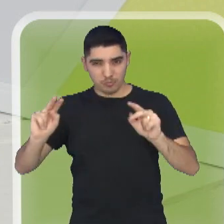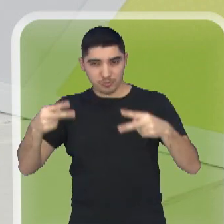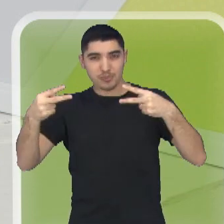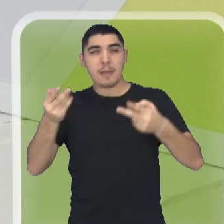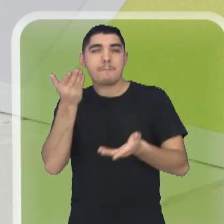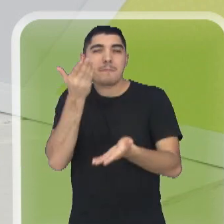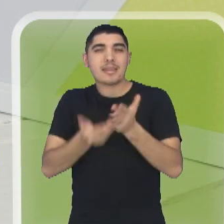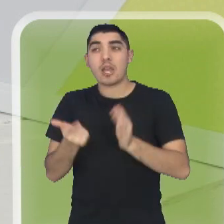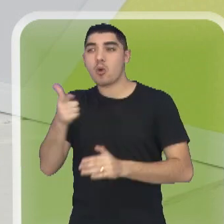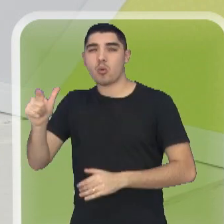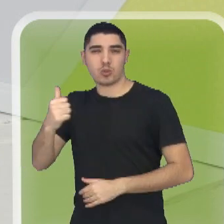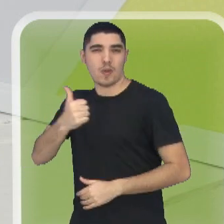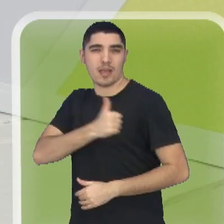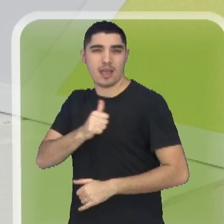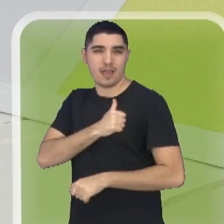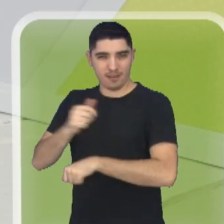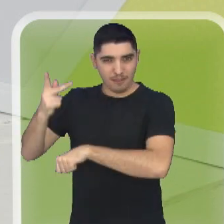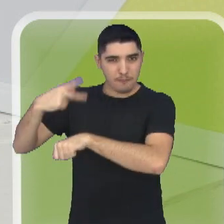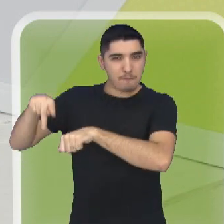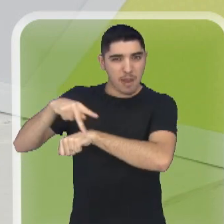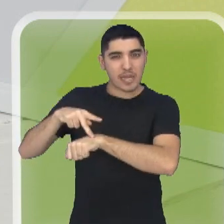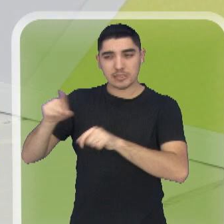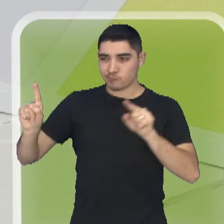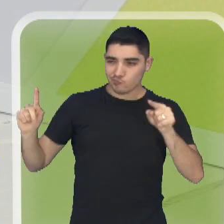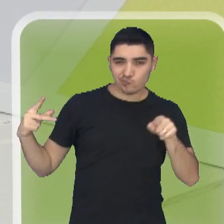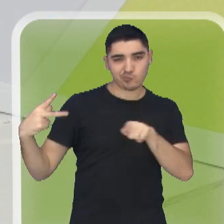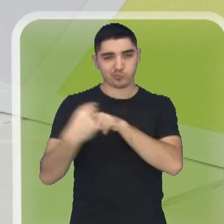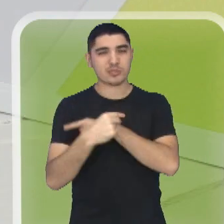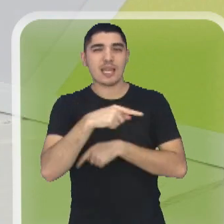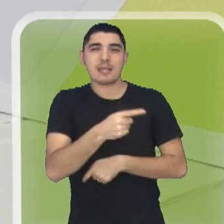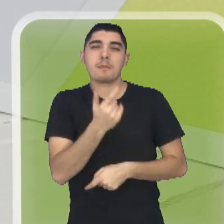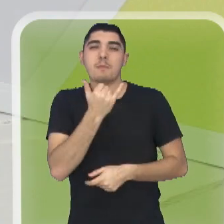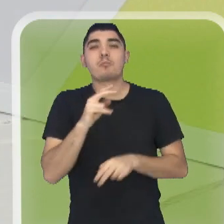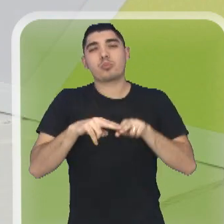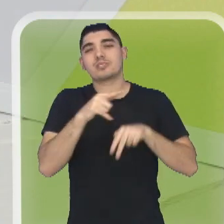canadense, que acabou sendo campeão. Por muito pouco, ele não faria a final ali, o Juninho, tá certo?